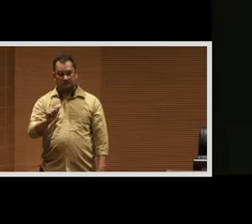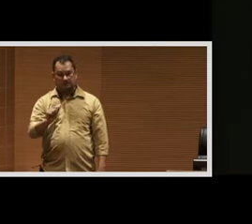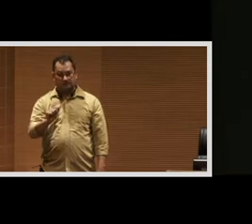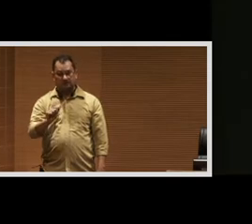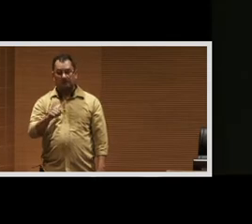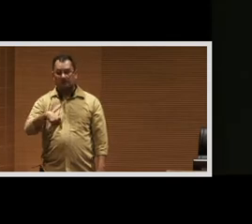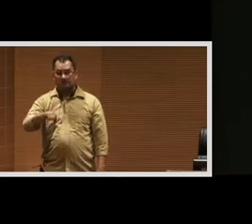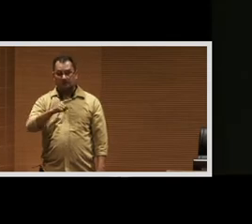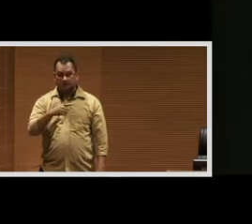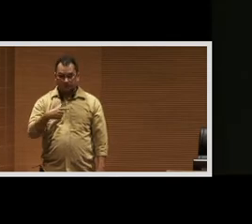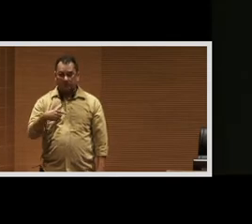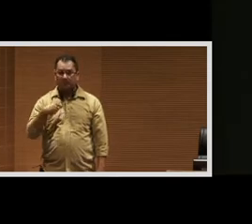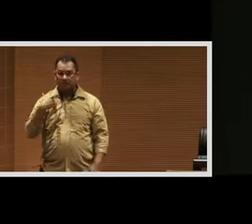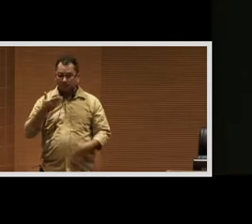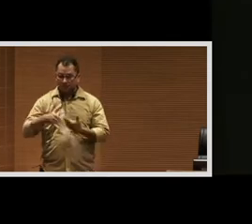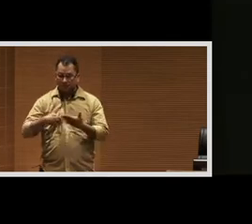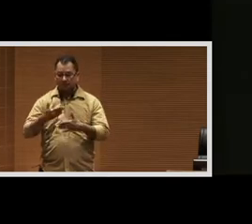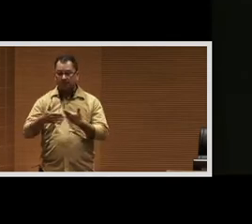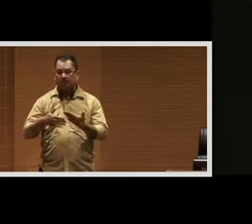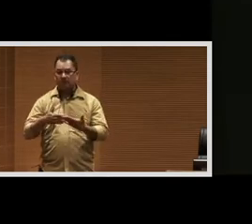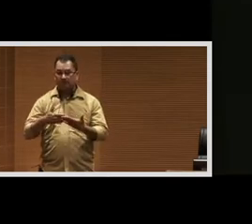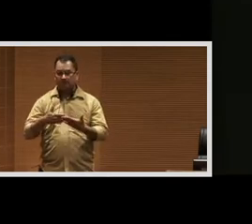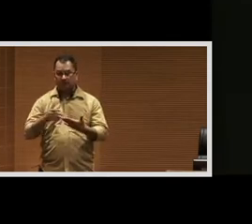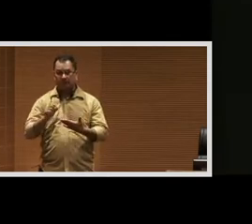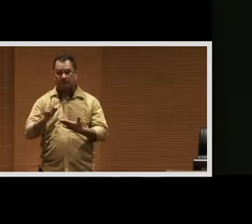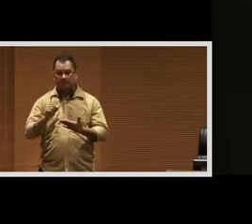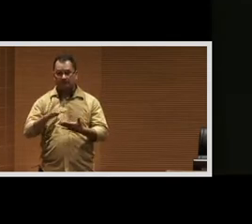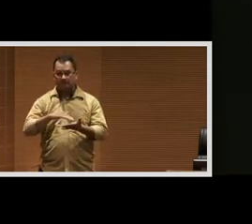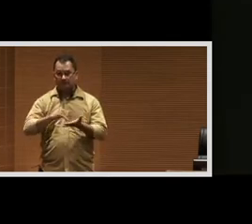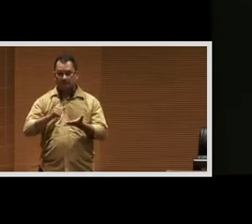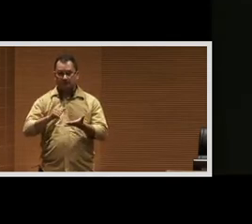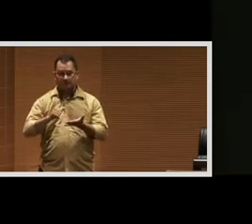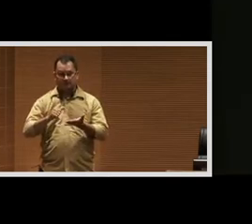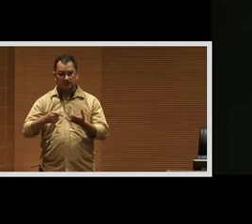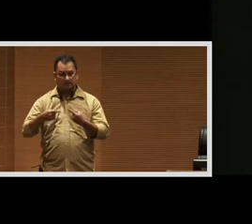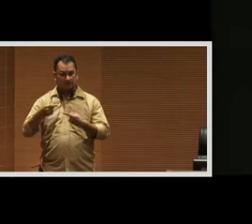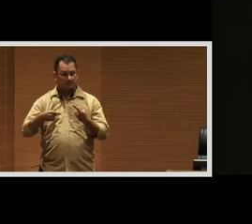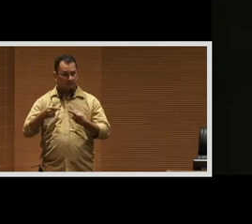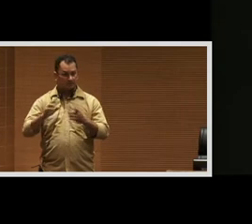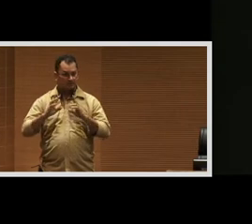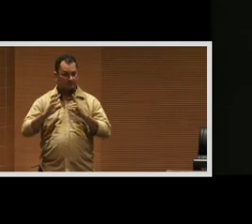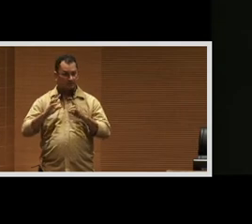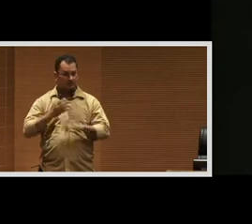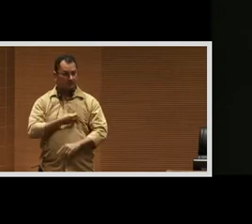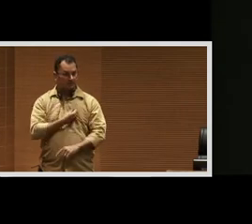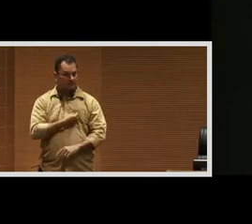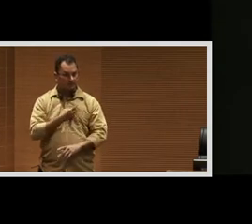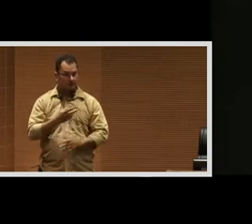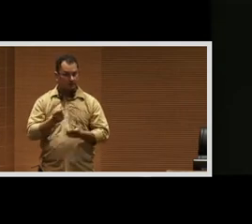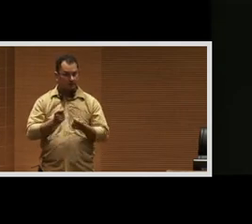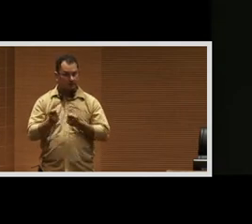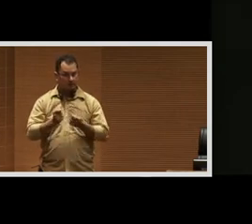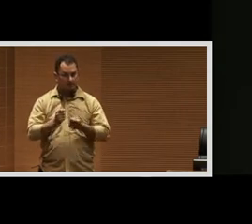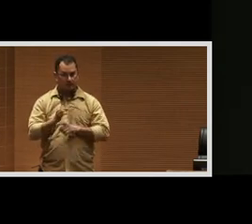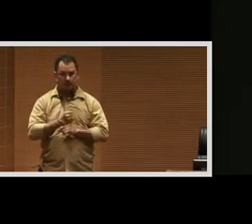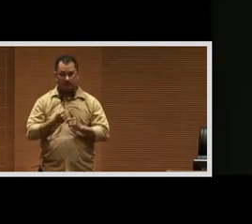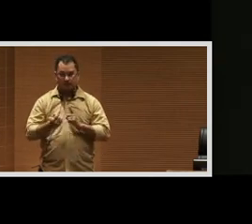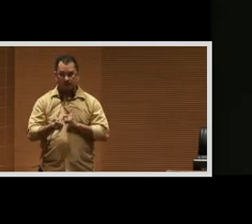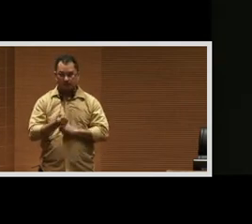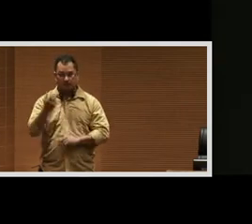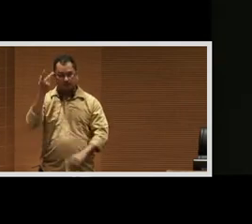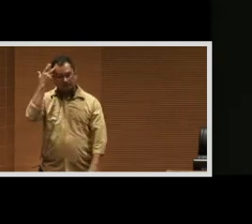nós estamos falando de um processo que despolitiza a vida, controle social,